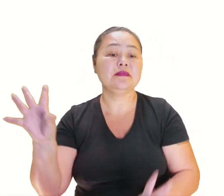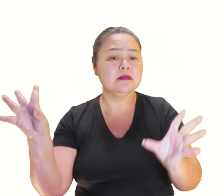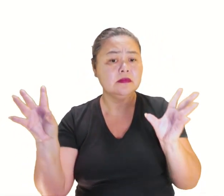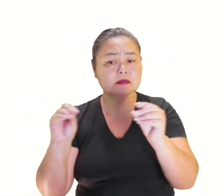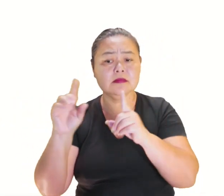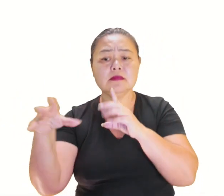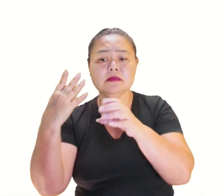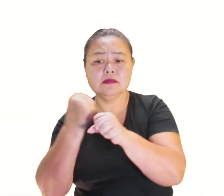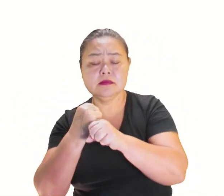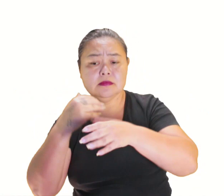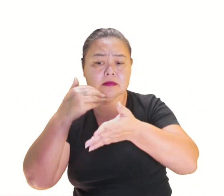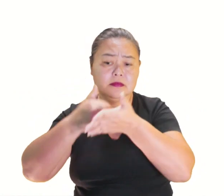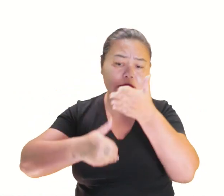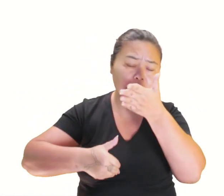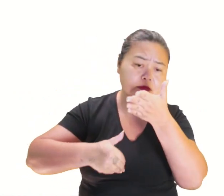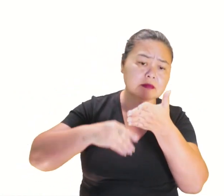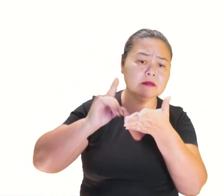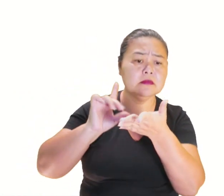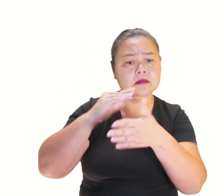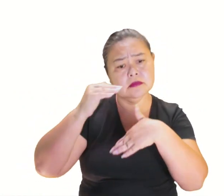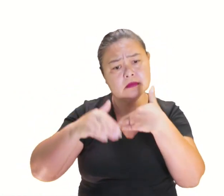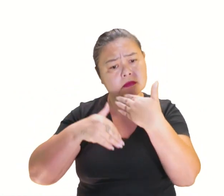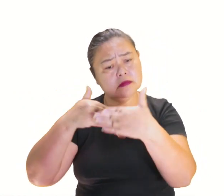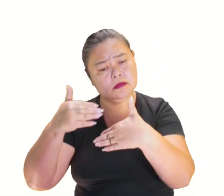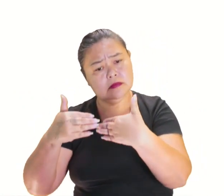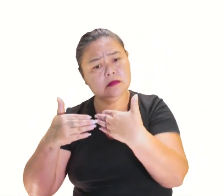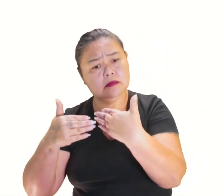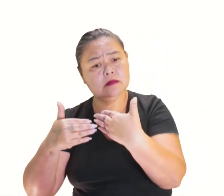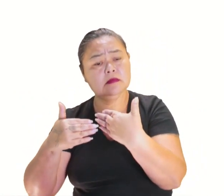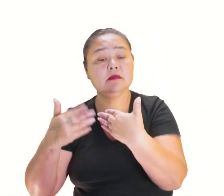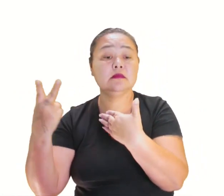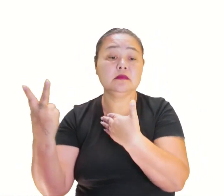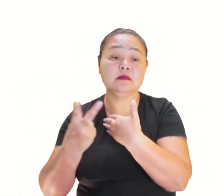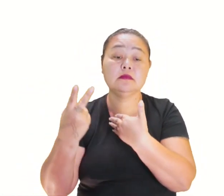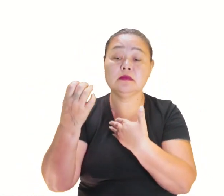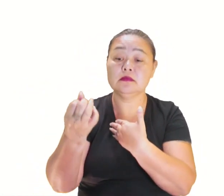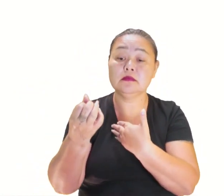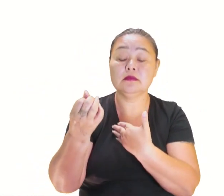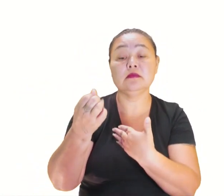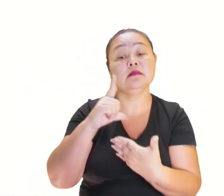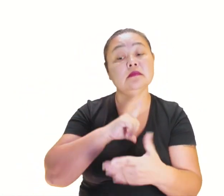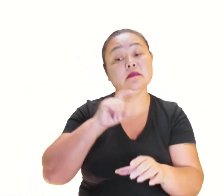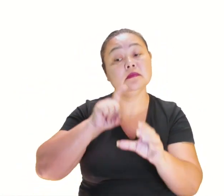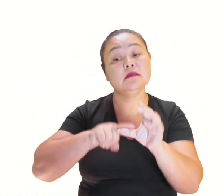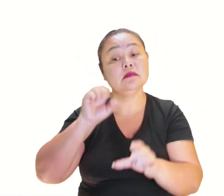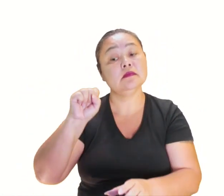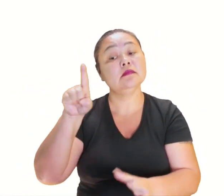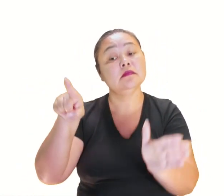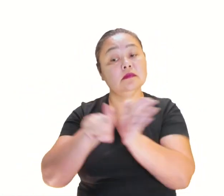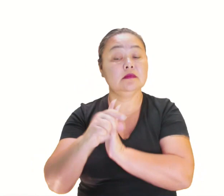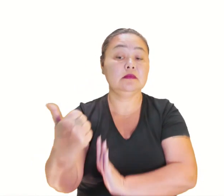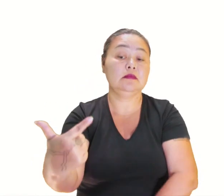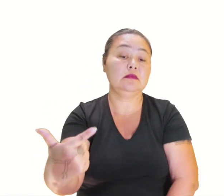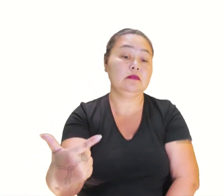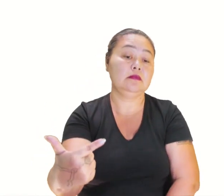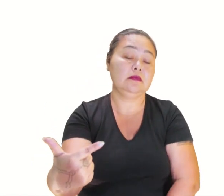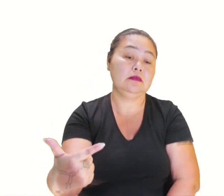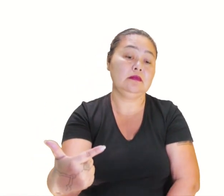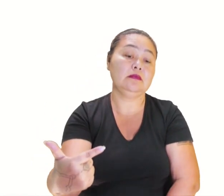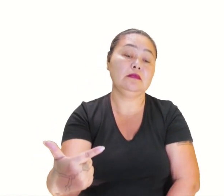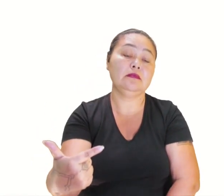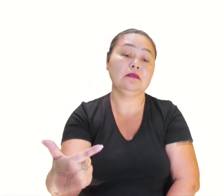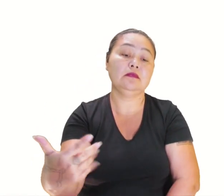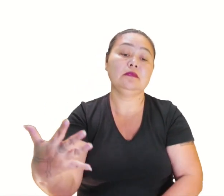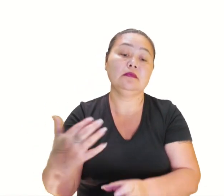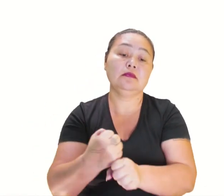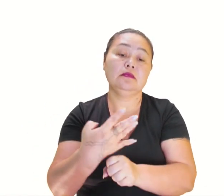juntar os positivos, tirar do 8, ou podemos ir fazendo no passo a passo, né? Olha aqui. Eu tenho 6, mas eu devo 8. Vai ficar devendo 2. Eu estou devendo